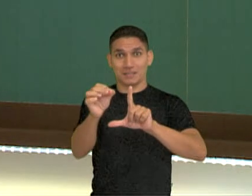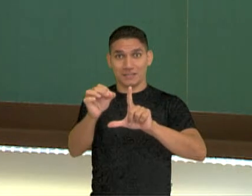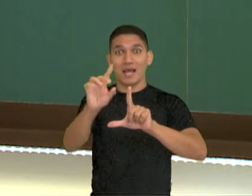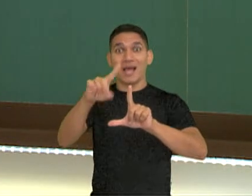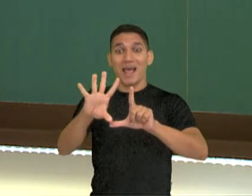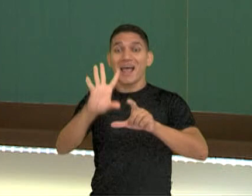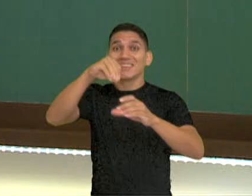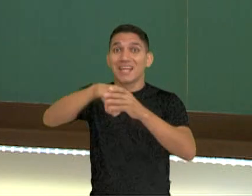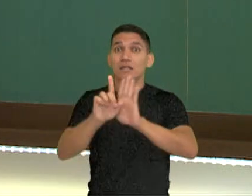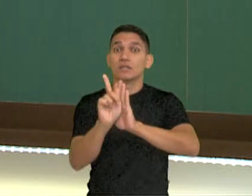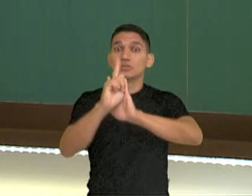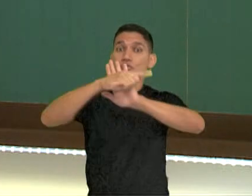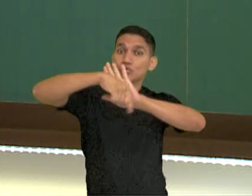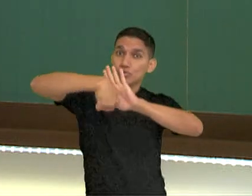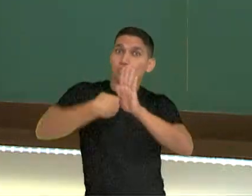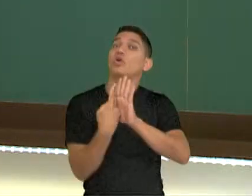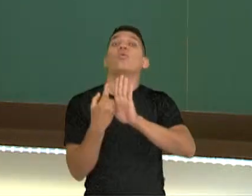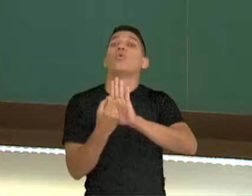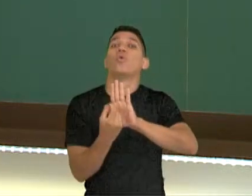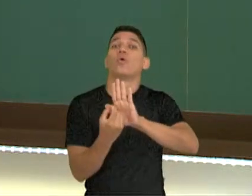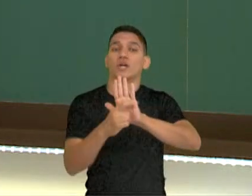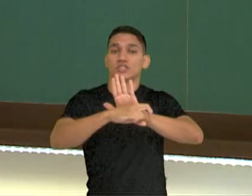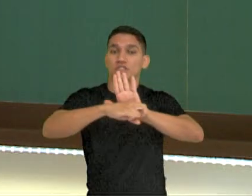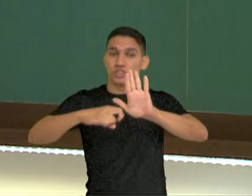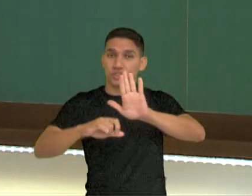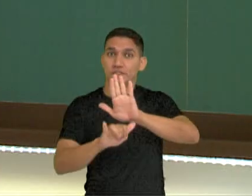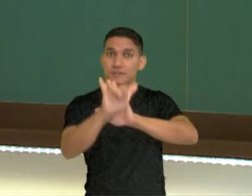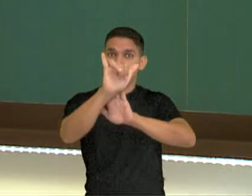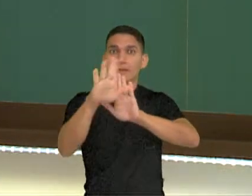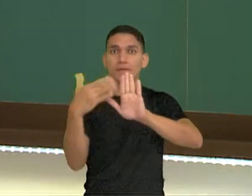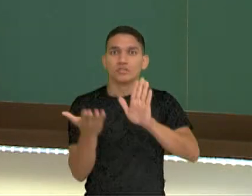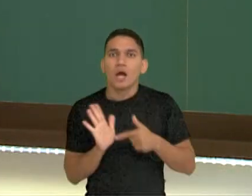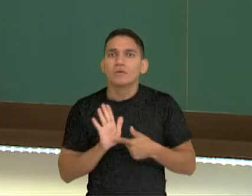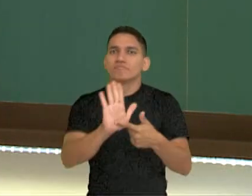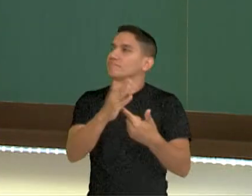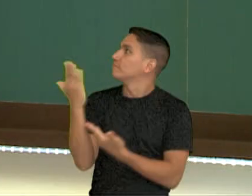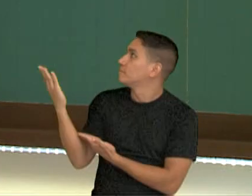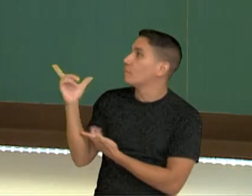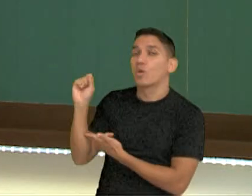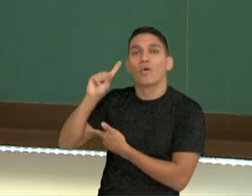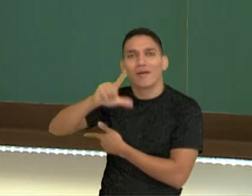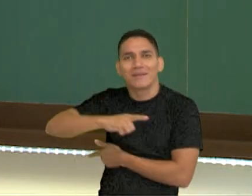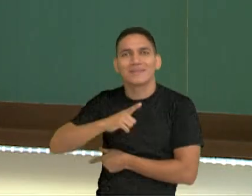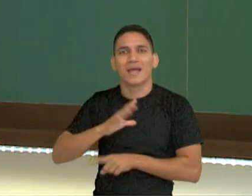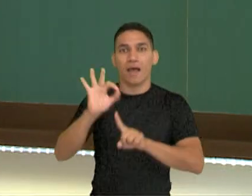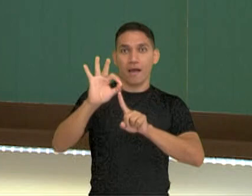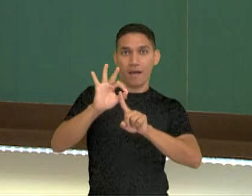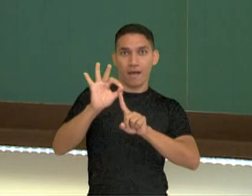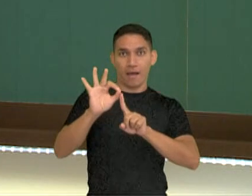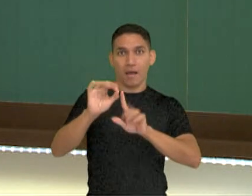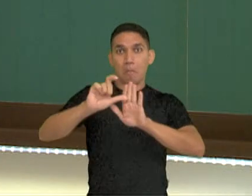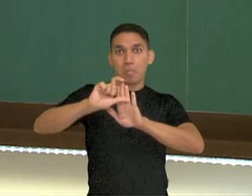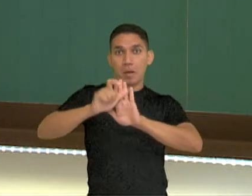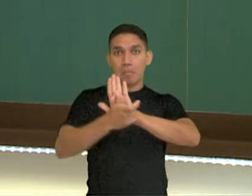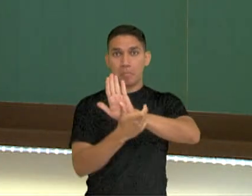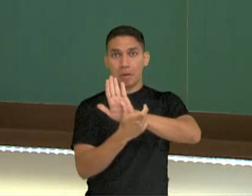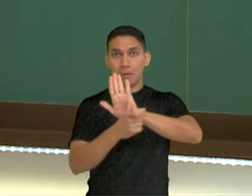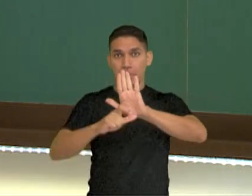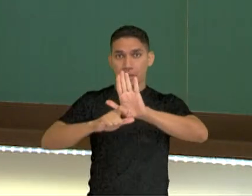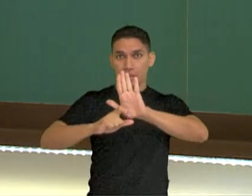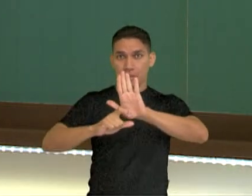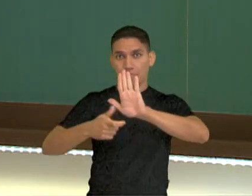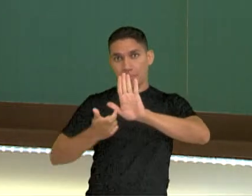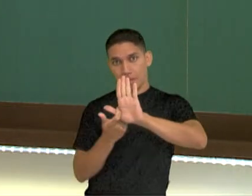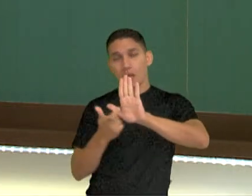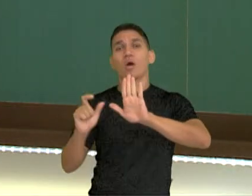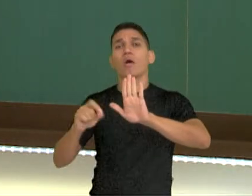nos eixos x e y. Então, eu já quis trazer para vocês os ângulos em graus e em radianos, para que vocês não percam tempo